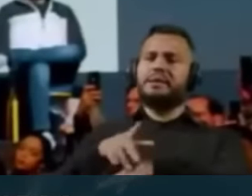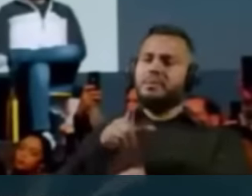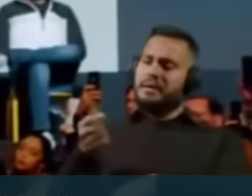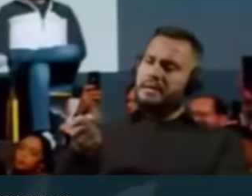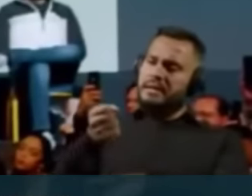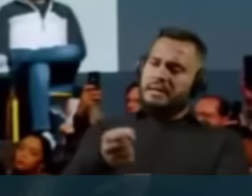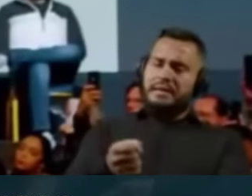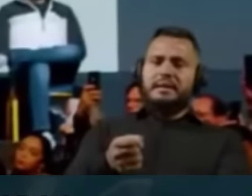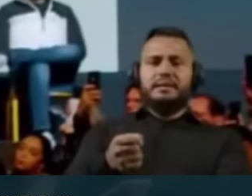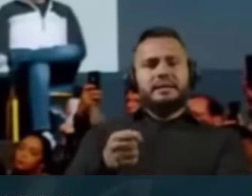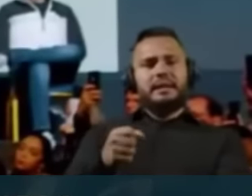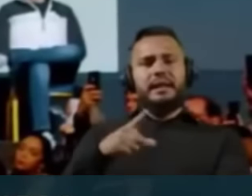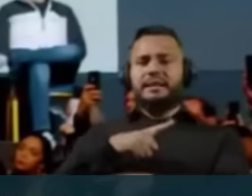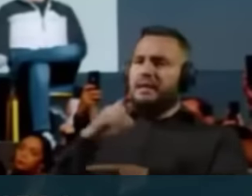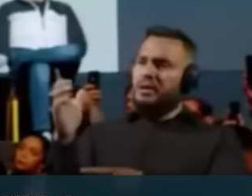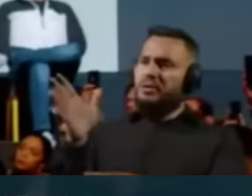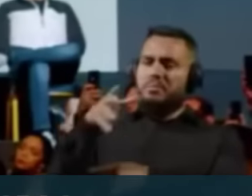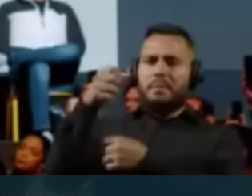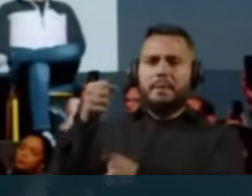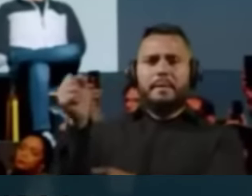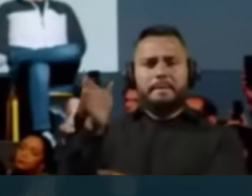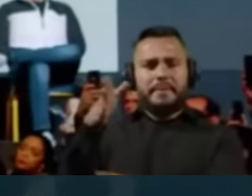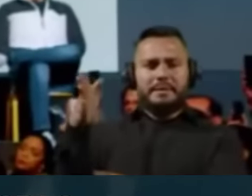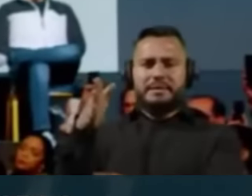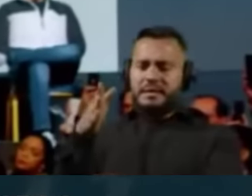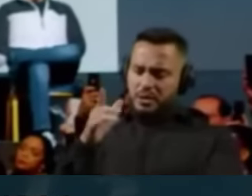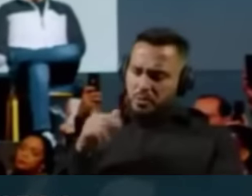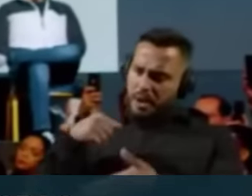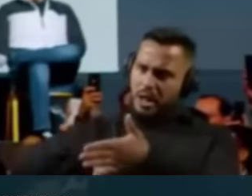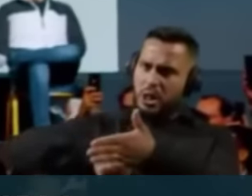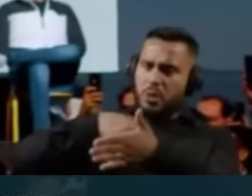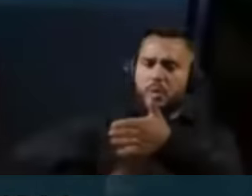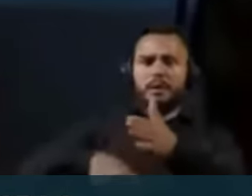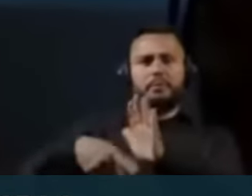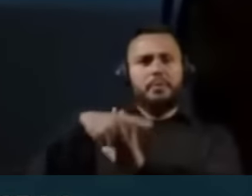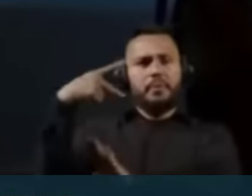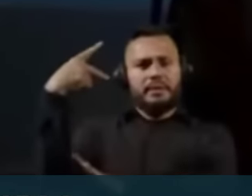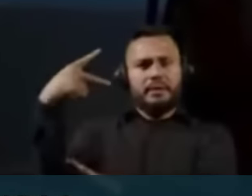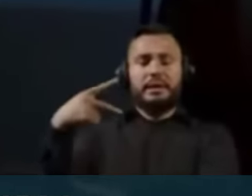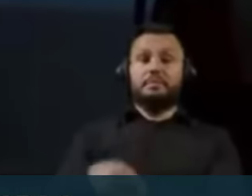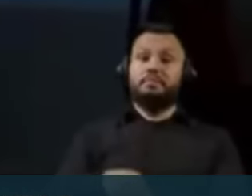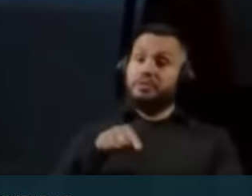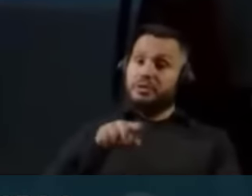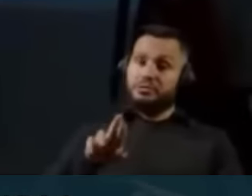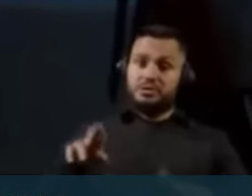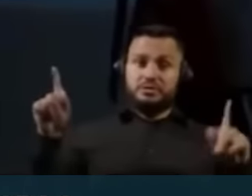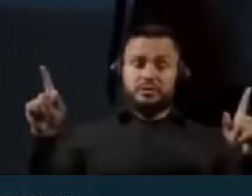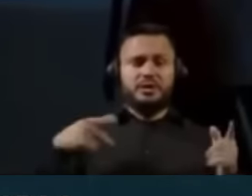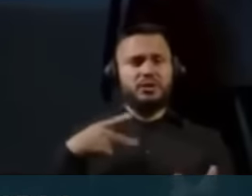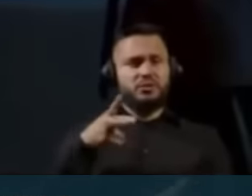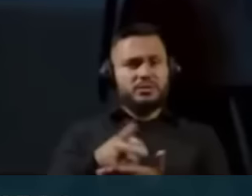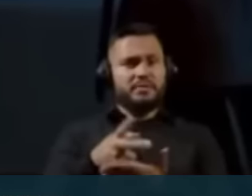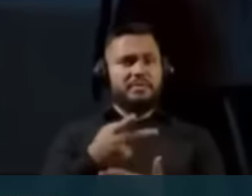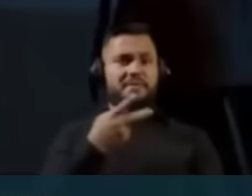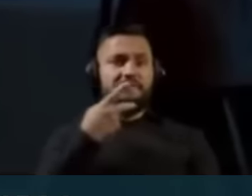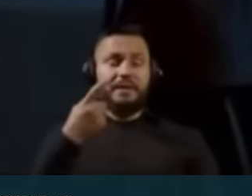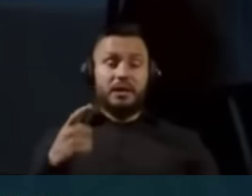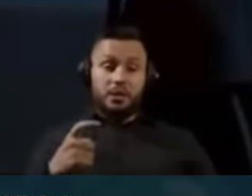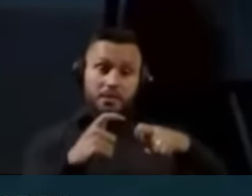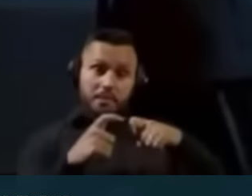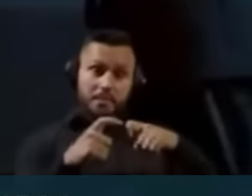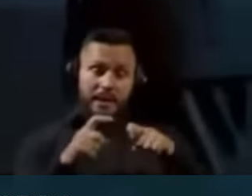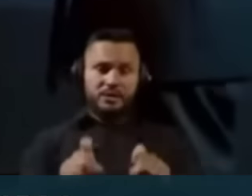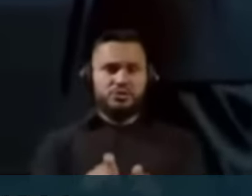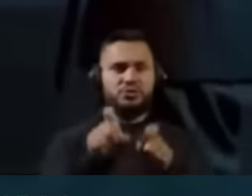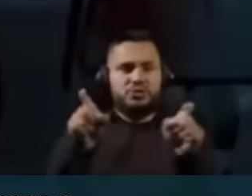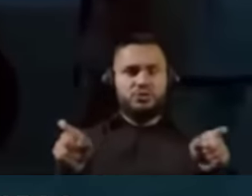pauta, ela transforma a sua dor numa bandeira. É isso que faz a diferença. Eu sempre falo que o médico ginecologista, ele